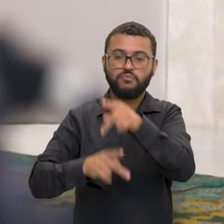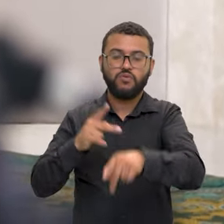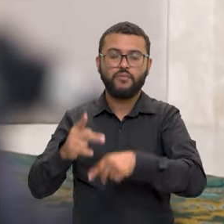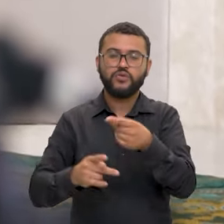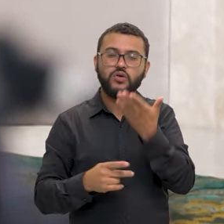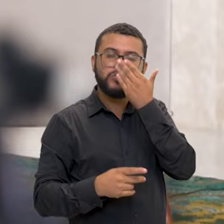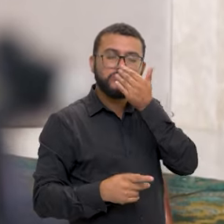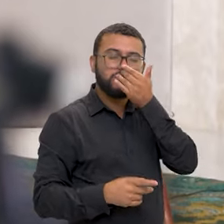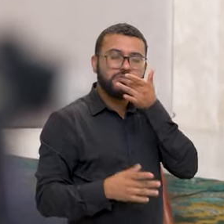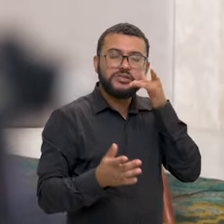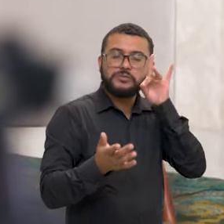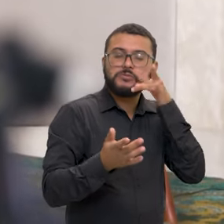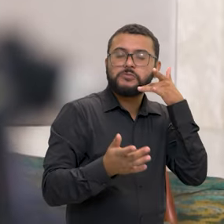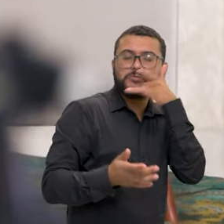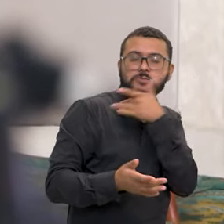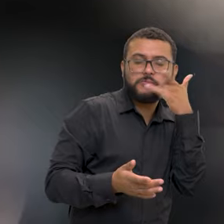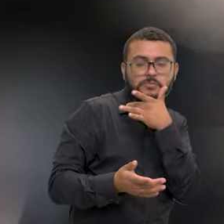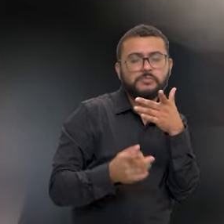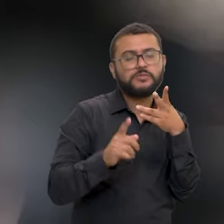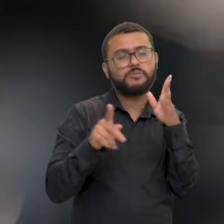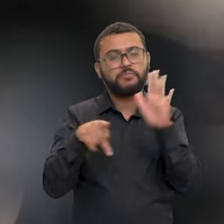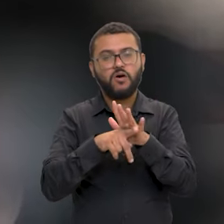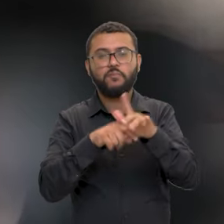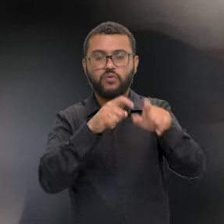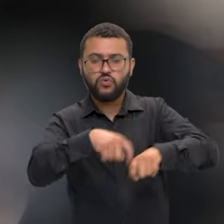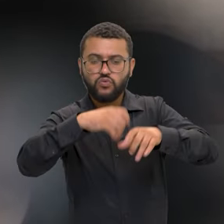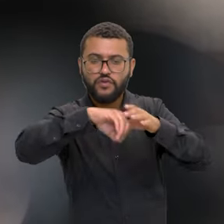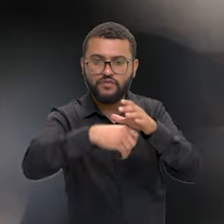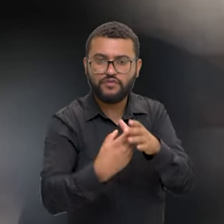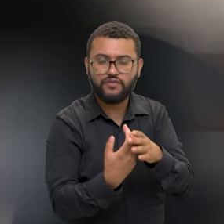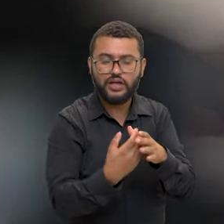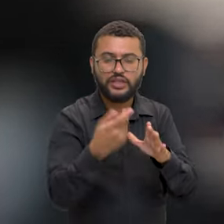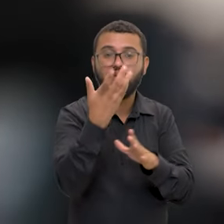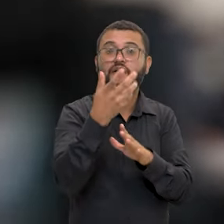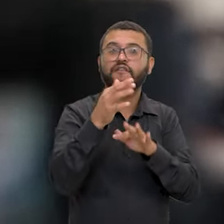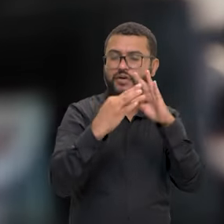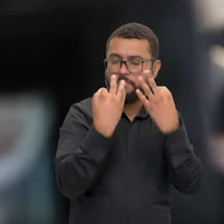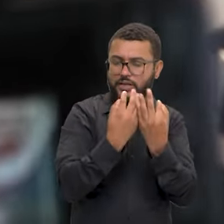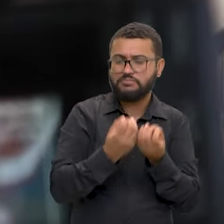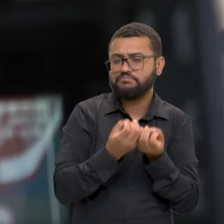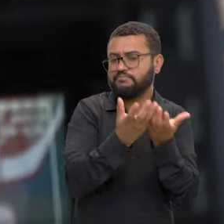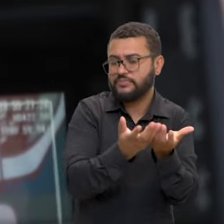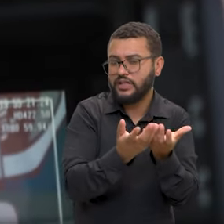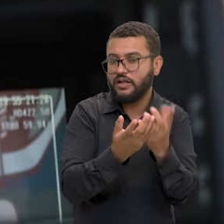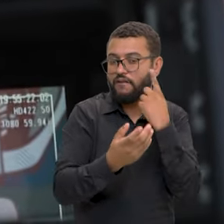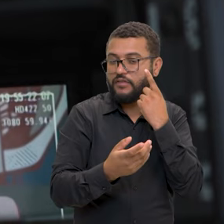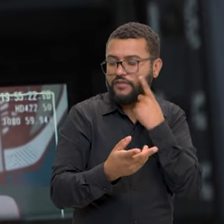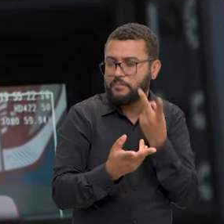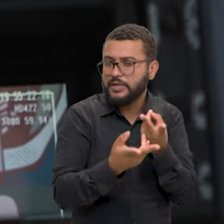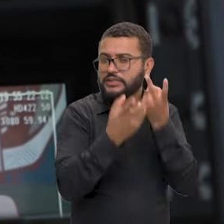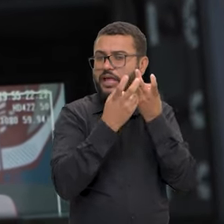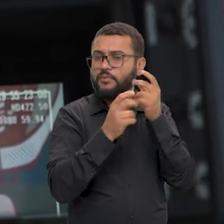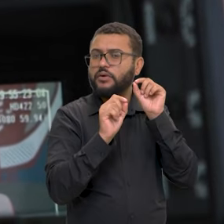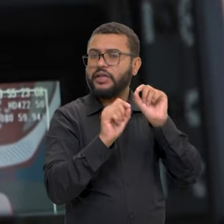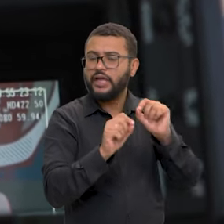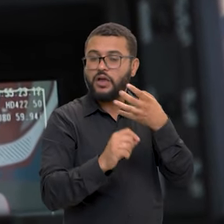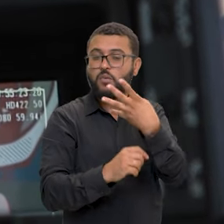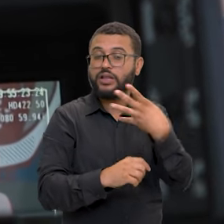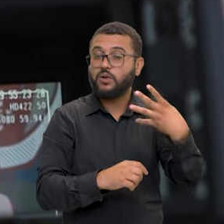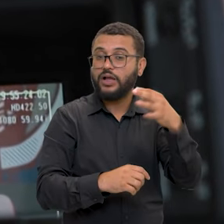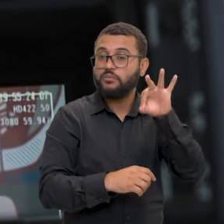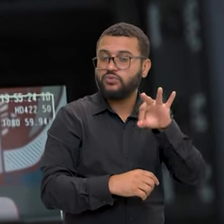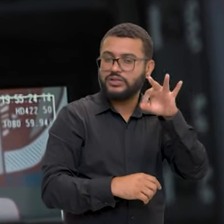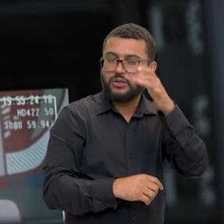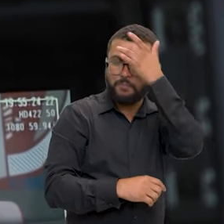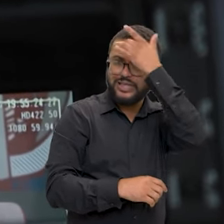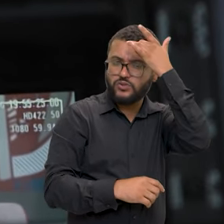que a agricultura familiar do Brasil consegue oferecer. Quando a gente olha para a agricultura familiar, 44% dos nossos agricultores familiares hoje estão em